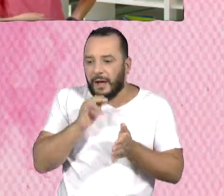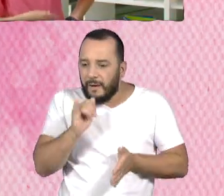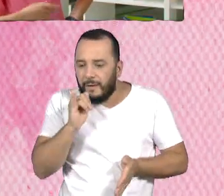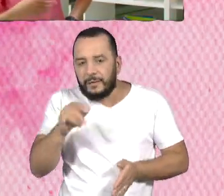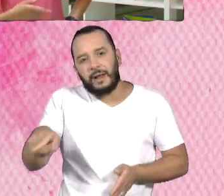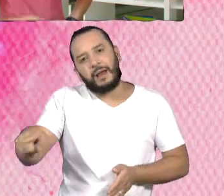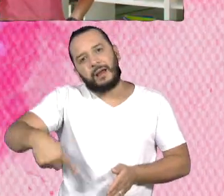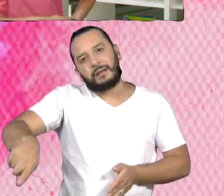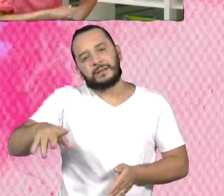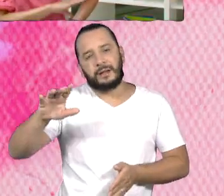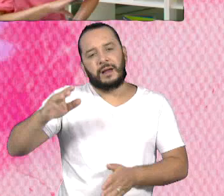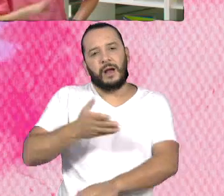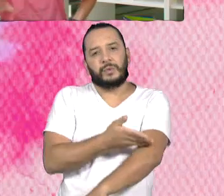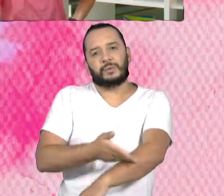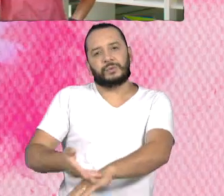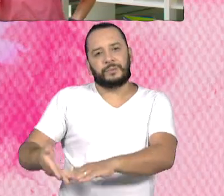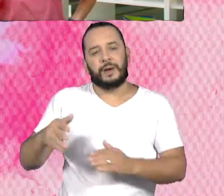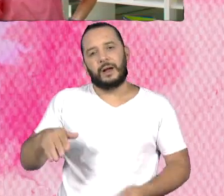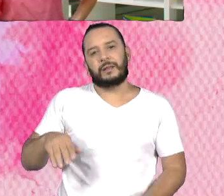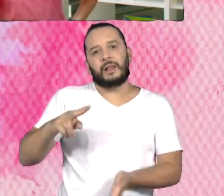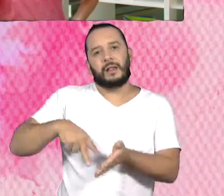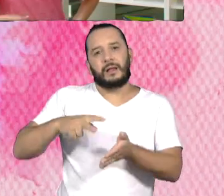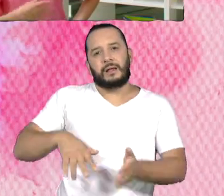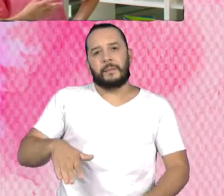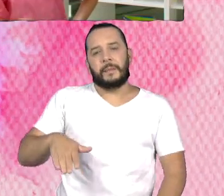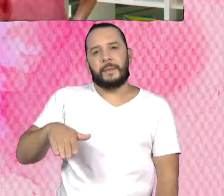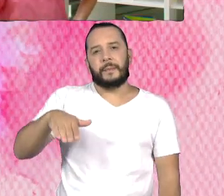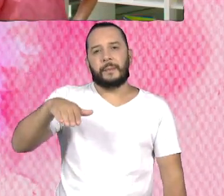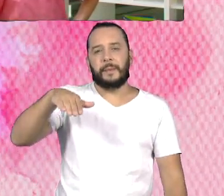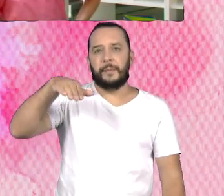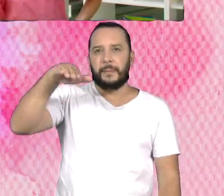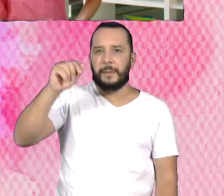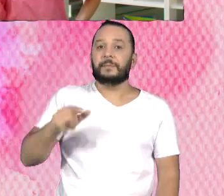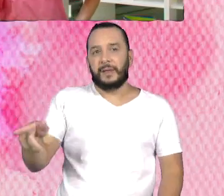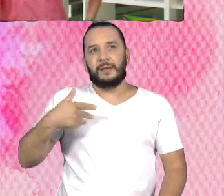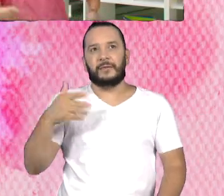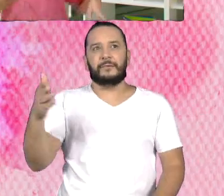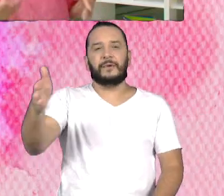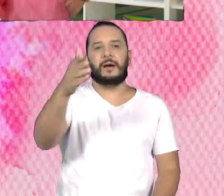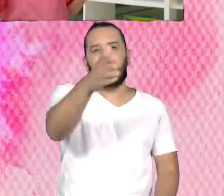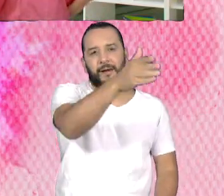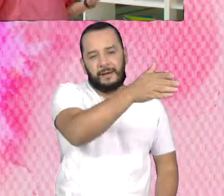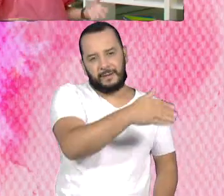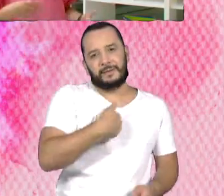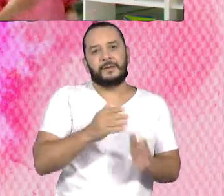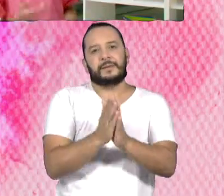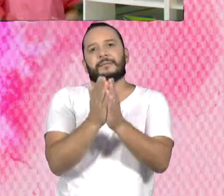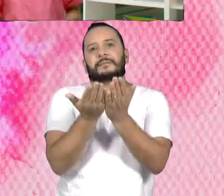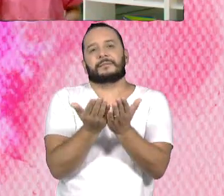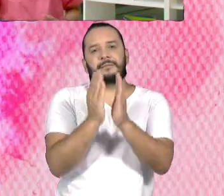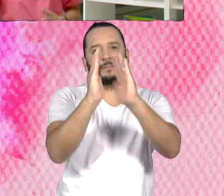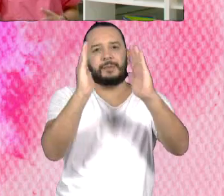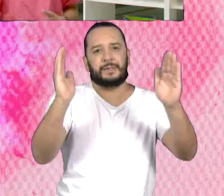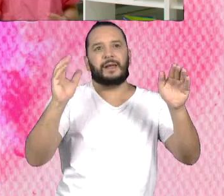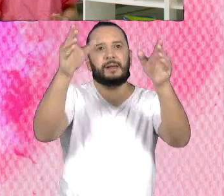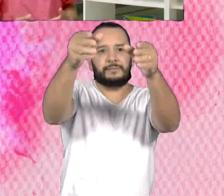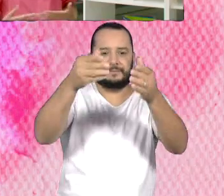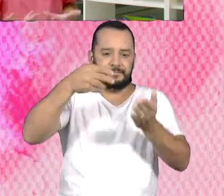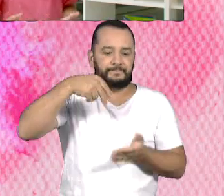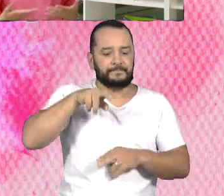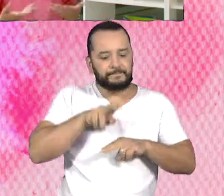então assim hoje em dia elas ficam Encantadas assim vai e até que elas pegam livros então para